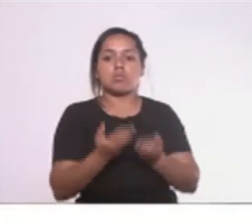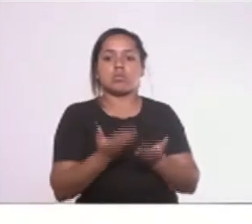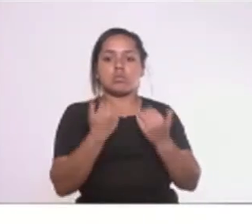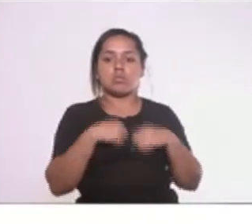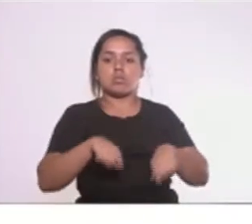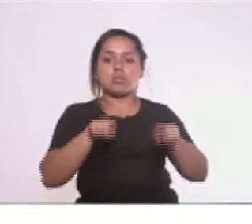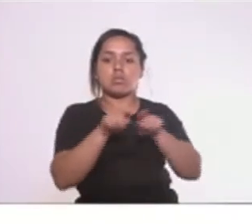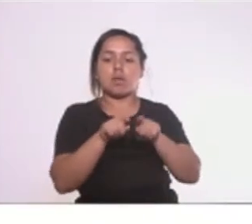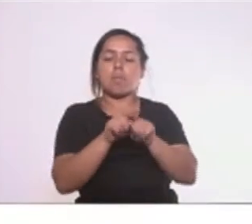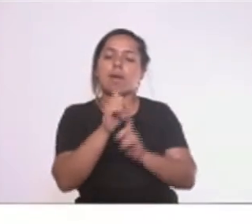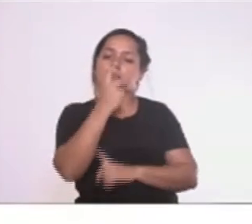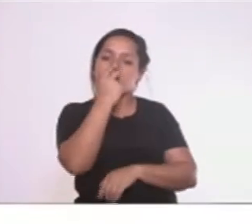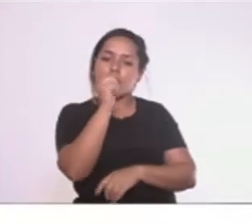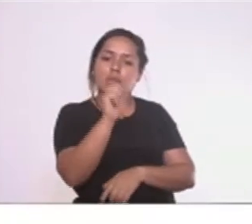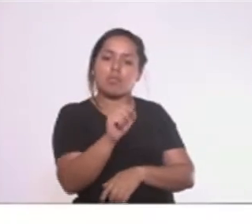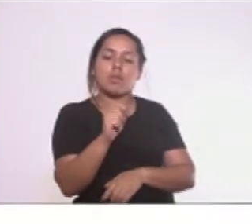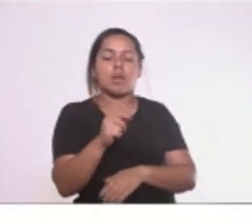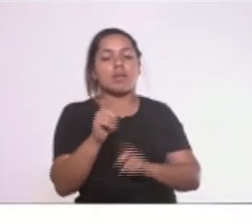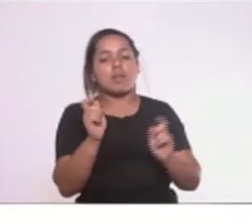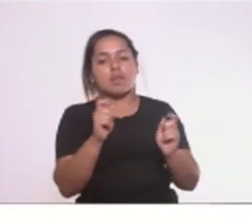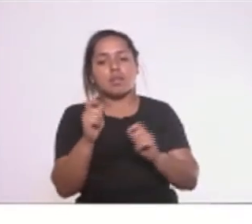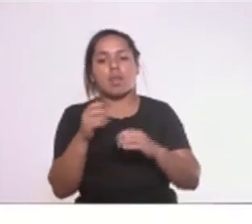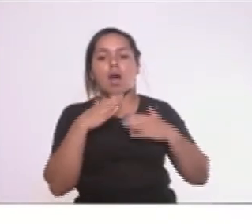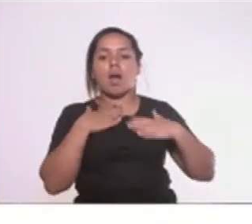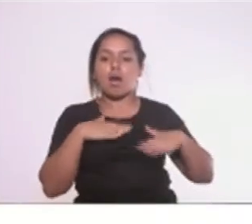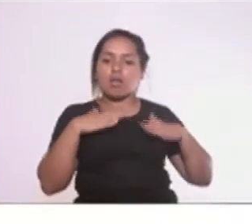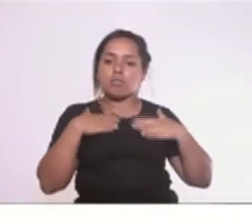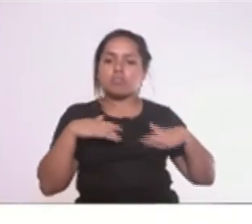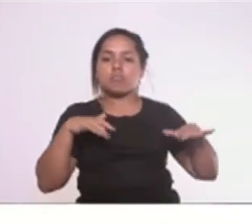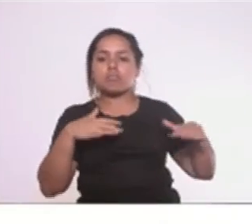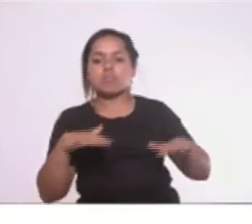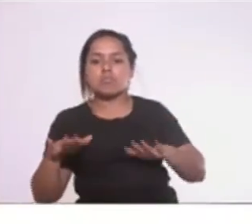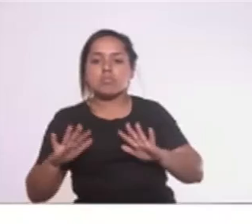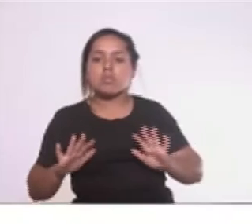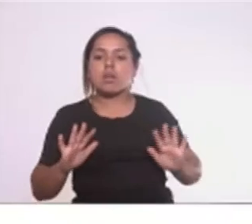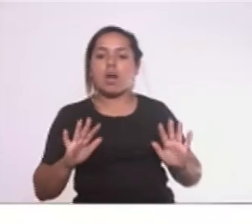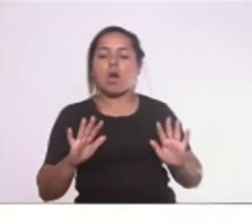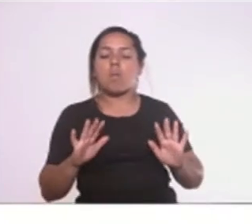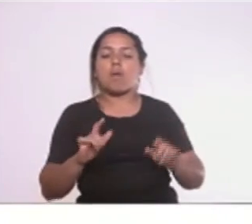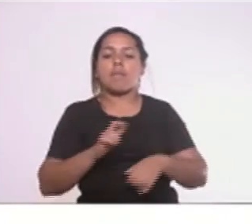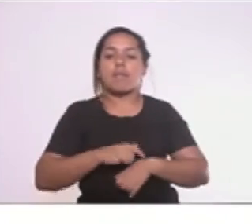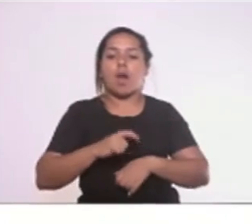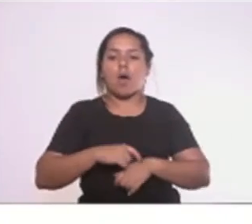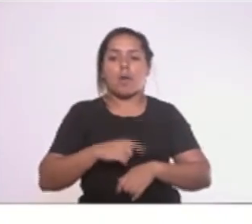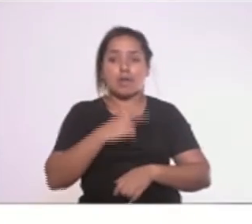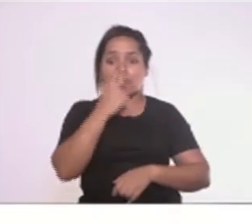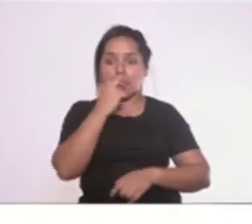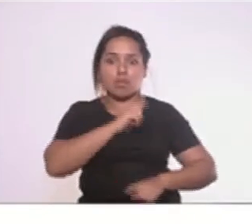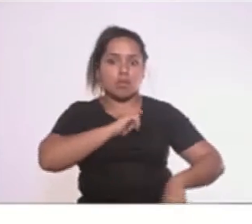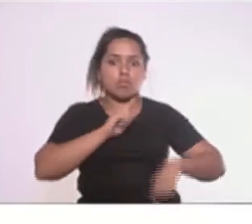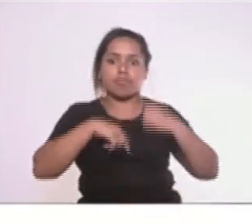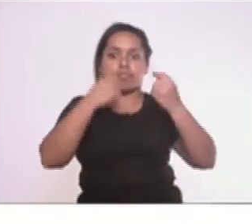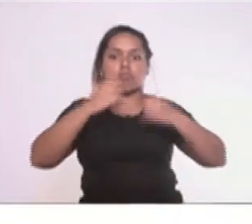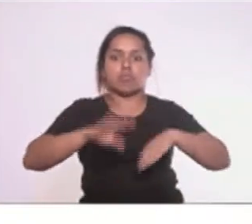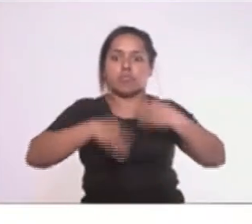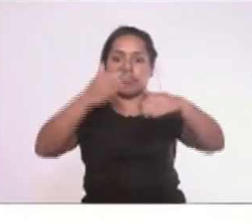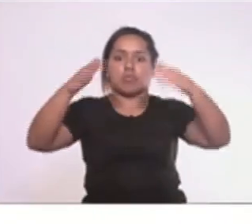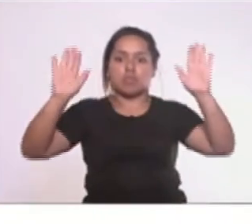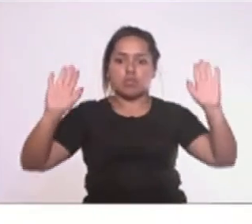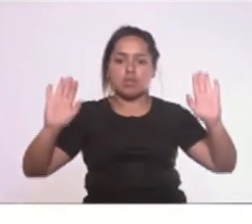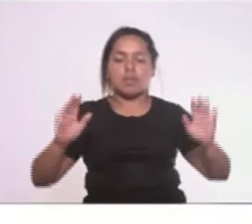para apaziguar e acalmar os ânimos em momentos que as coisas pareciam que iam degringolar. Portanto, eu quero aqui fazer esse registro